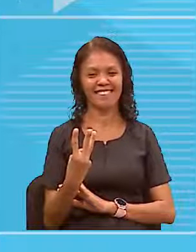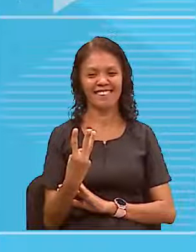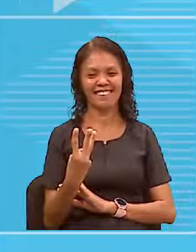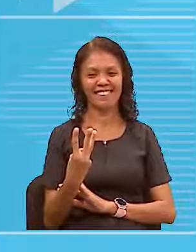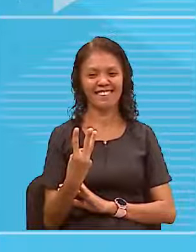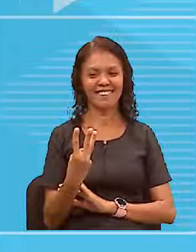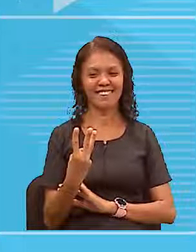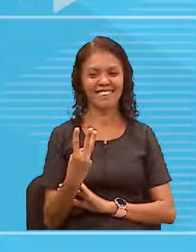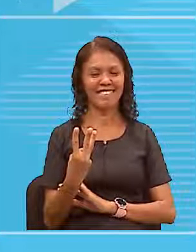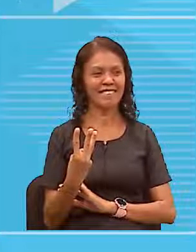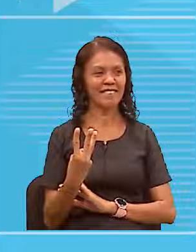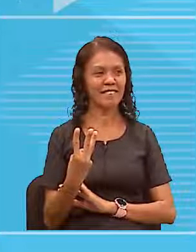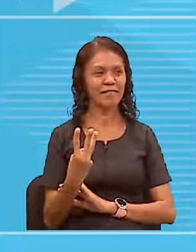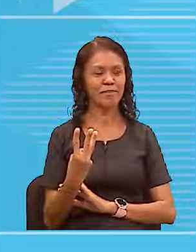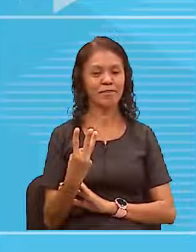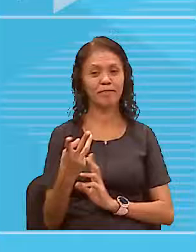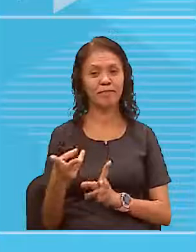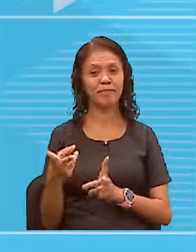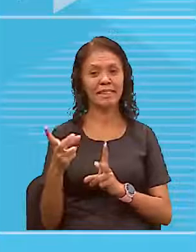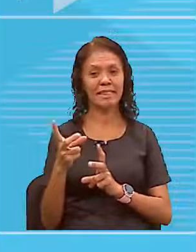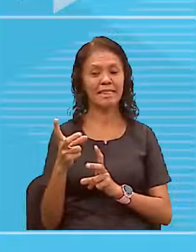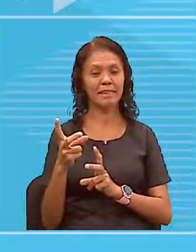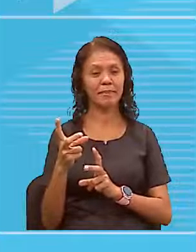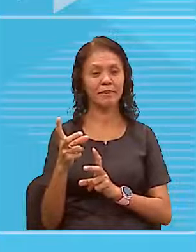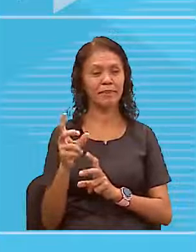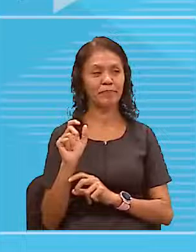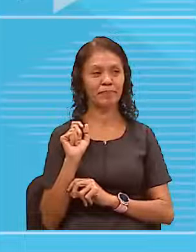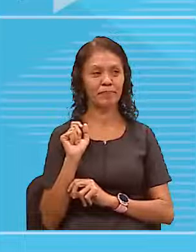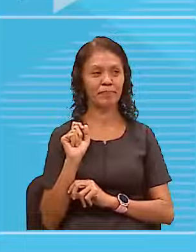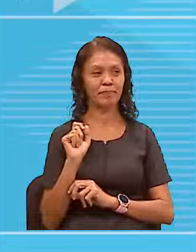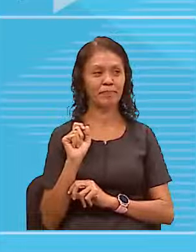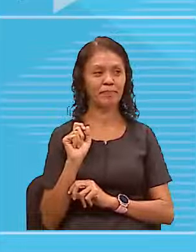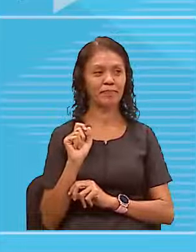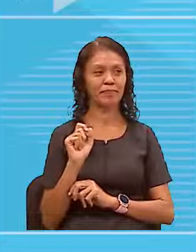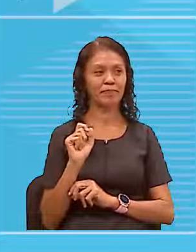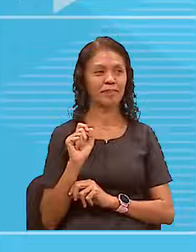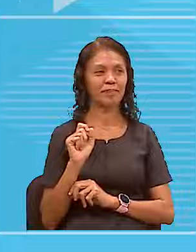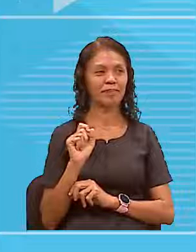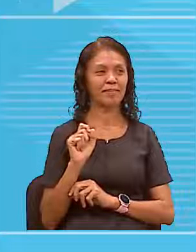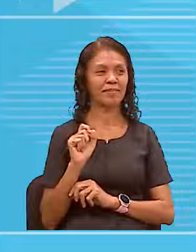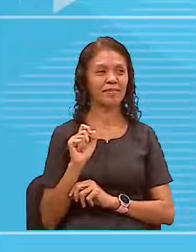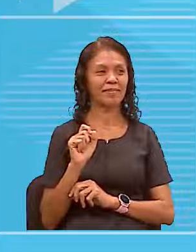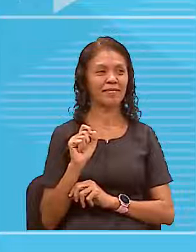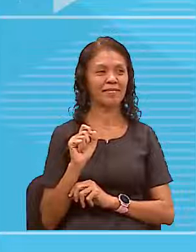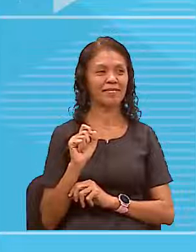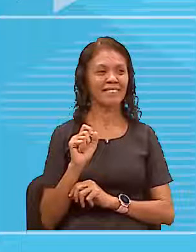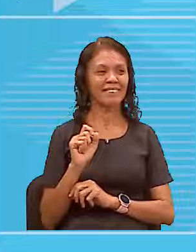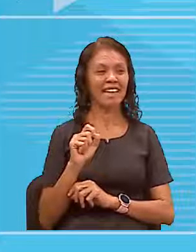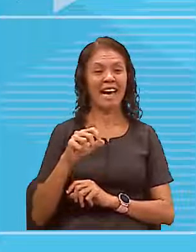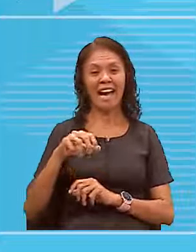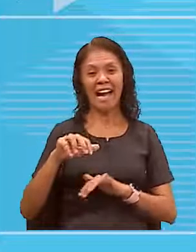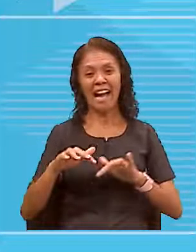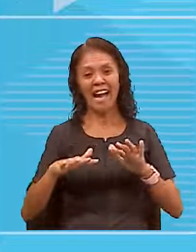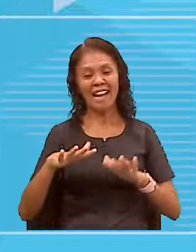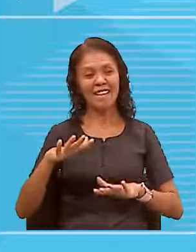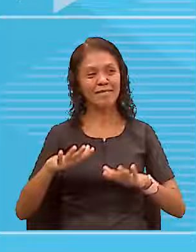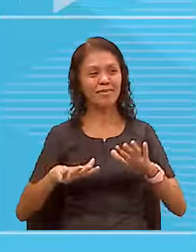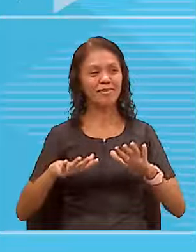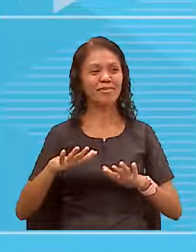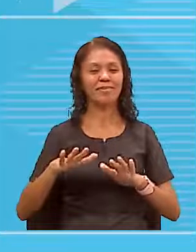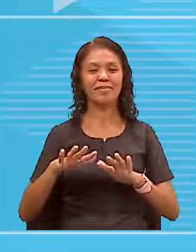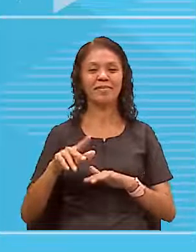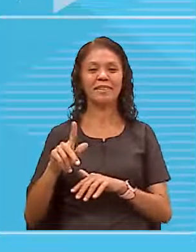certo? Então, vejam só o que seria a média aritmética ponderada, certo? O número de